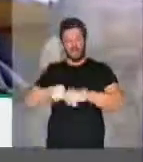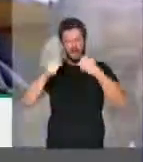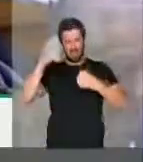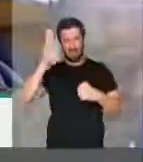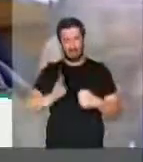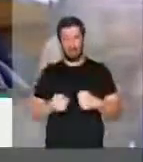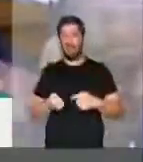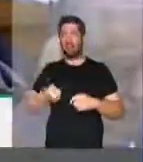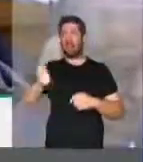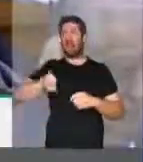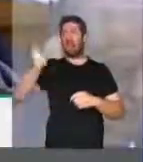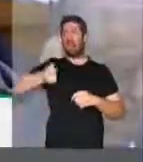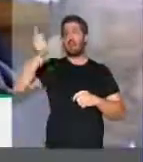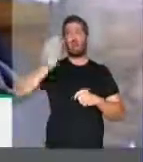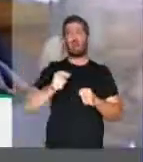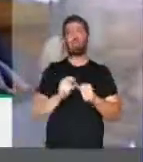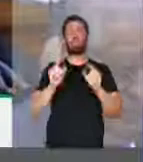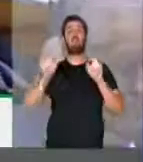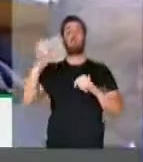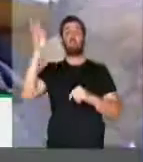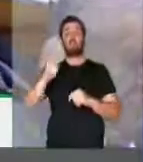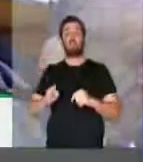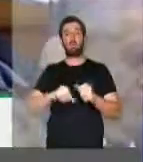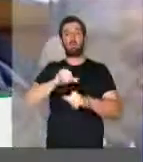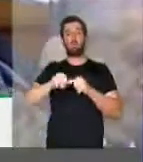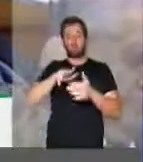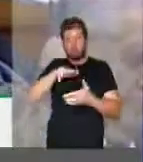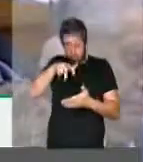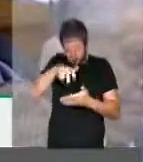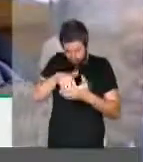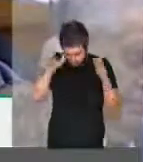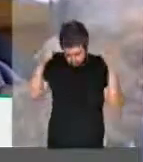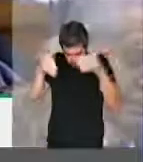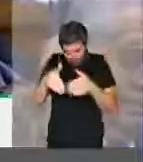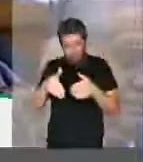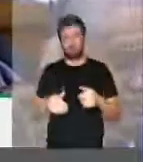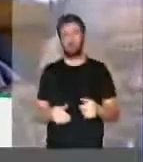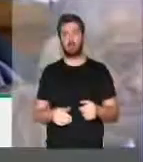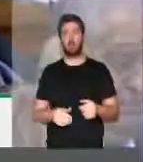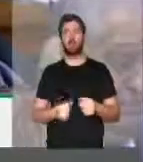Brasil, entregando e fazendo com que o nosso país fique de joelhos.